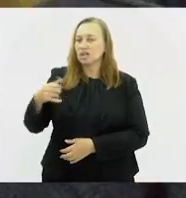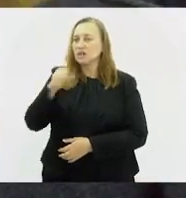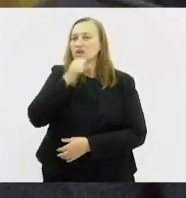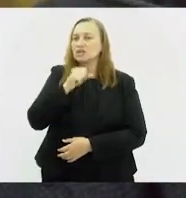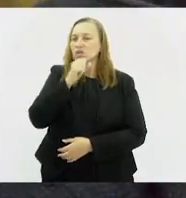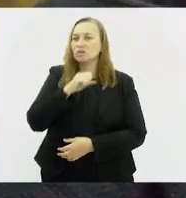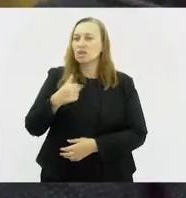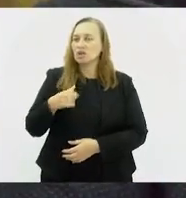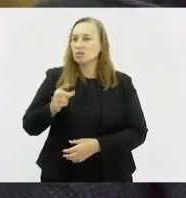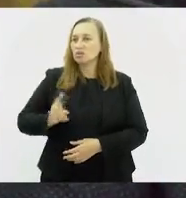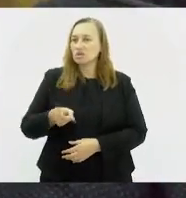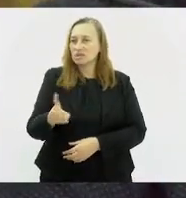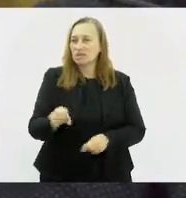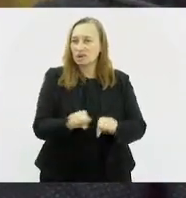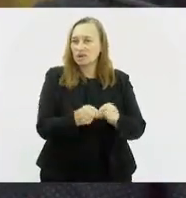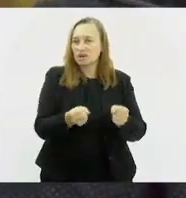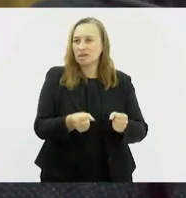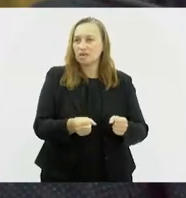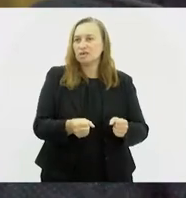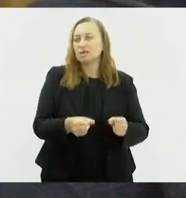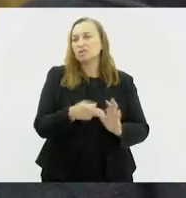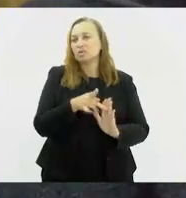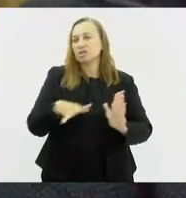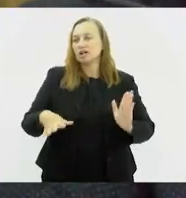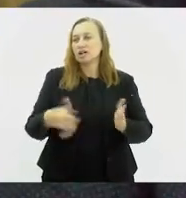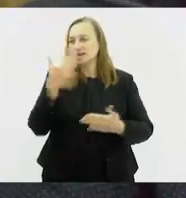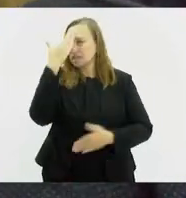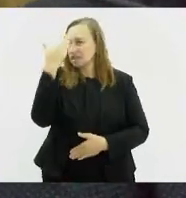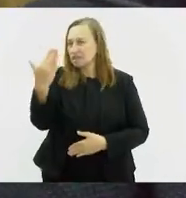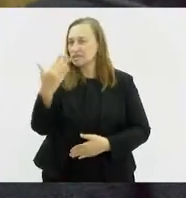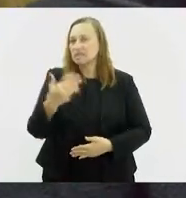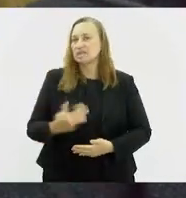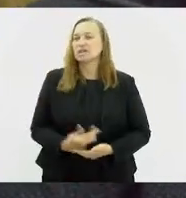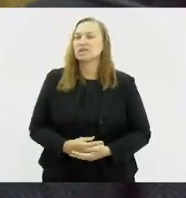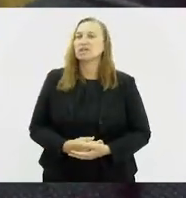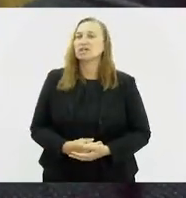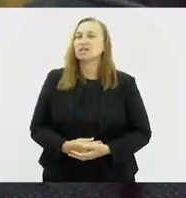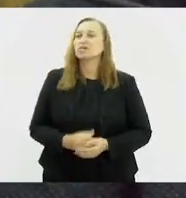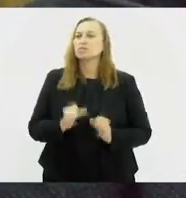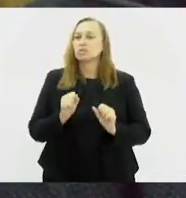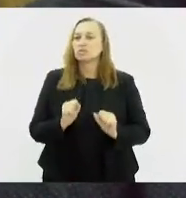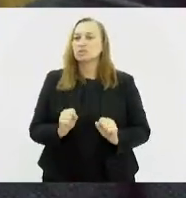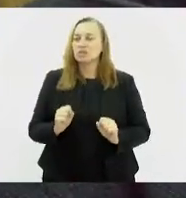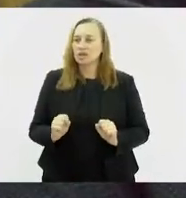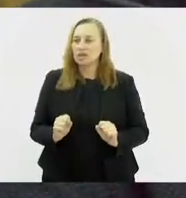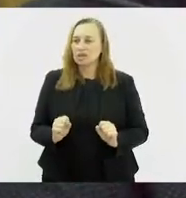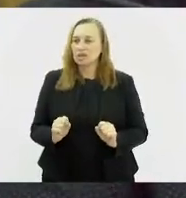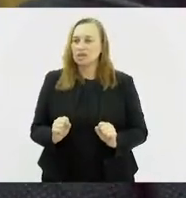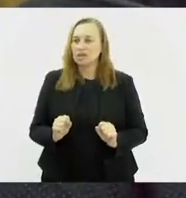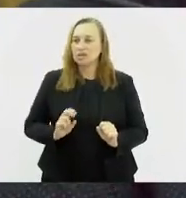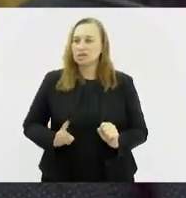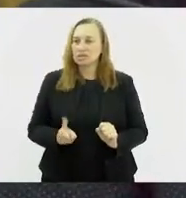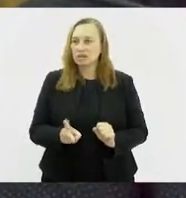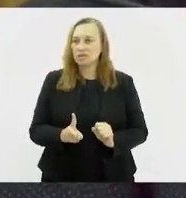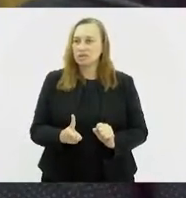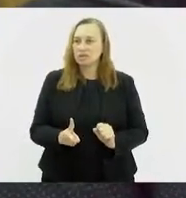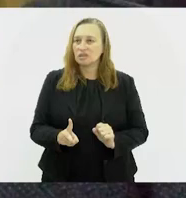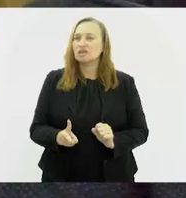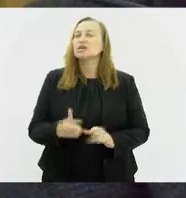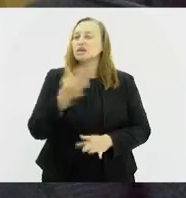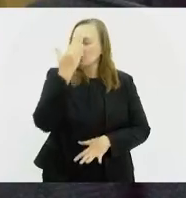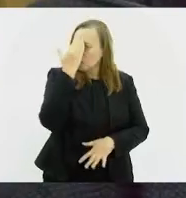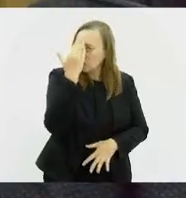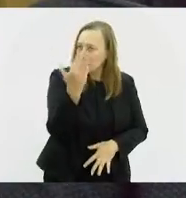protocolo, agradecer muitíssimo e a cada momento que eu puder estar, o meu muito